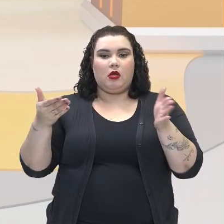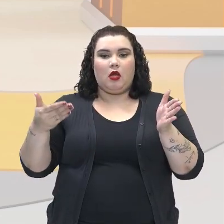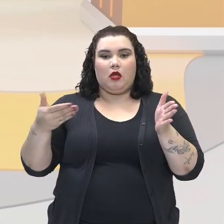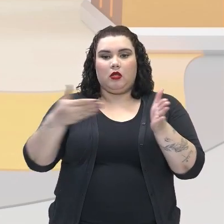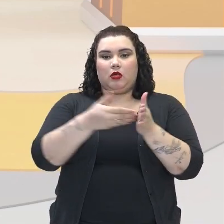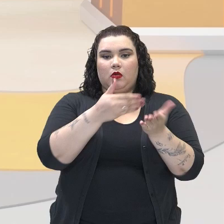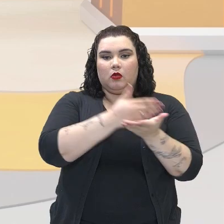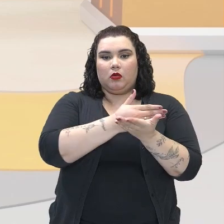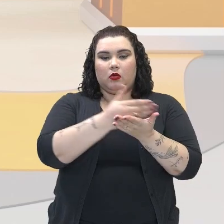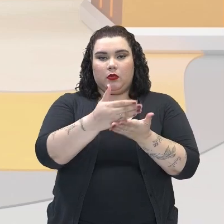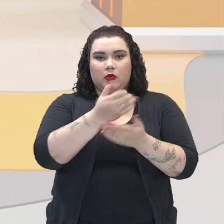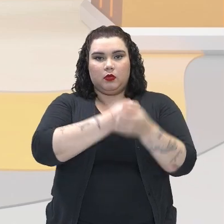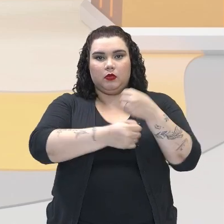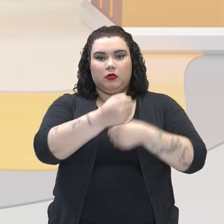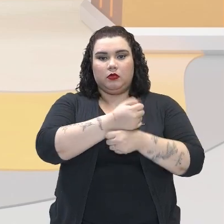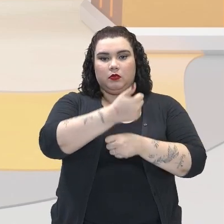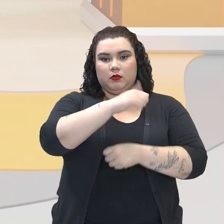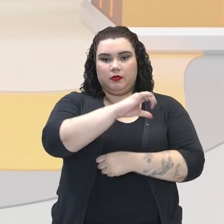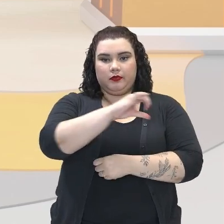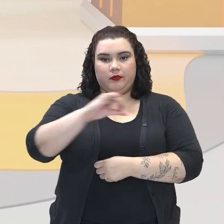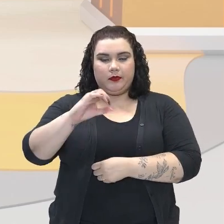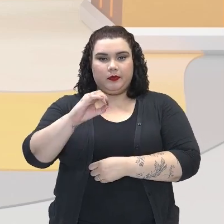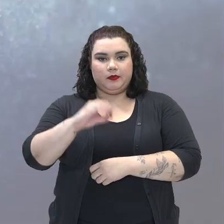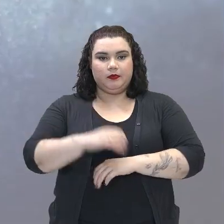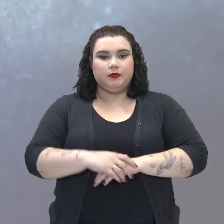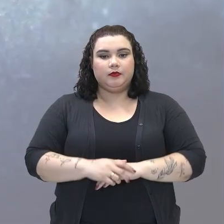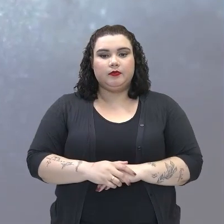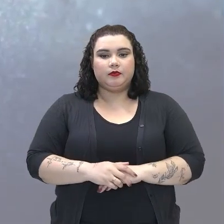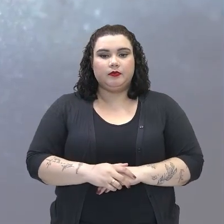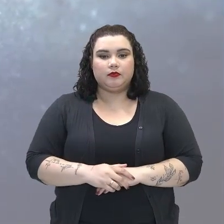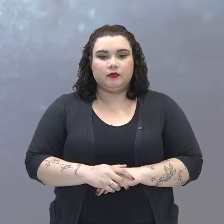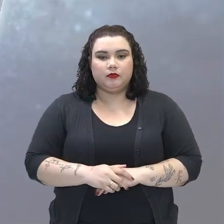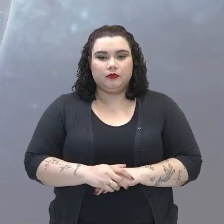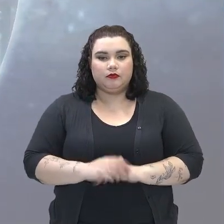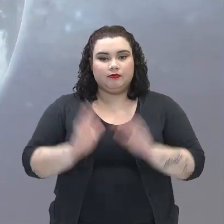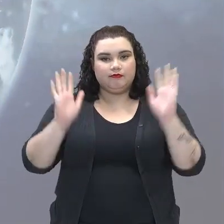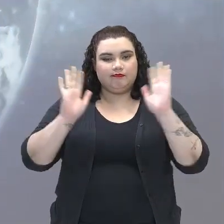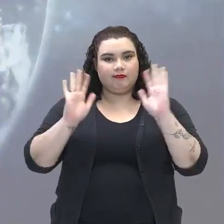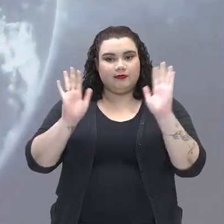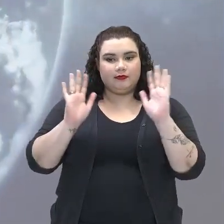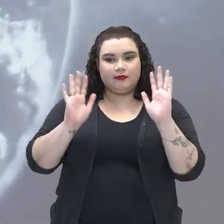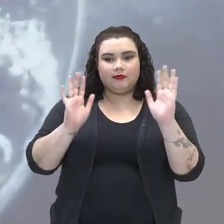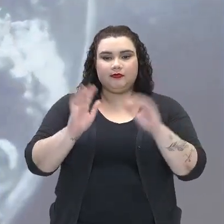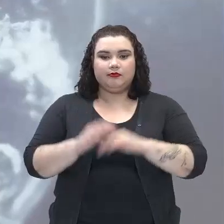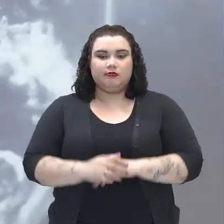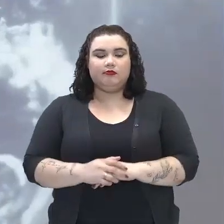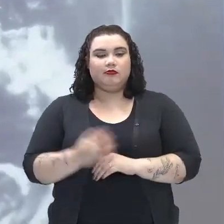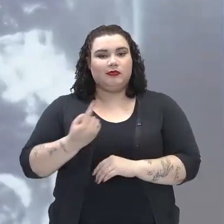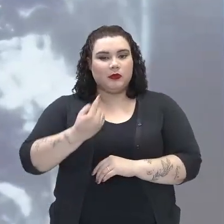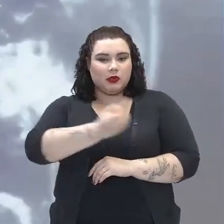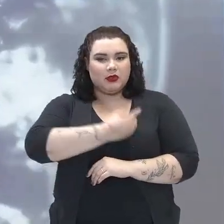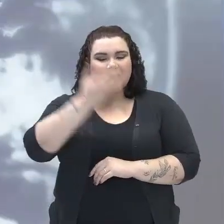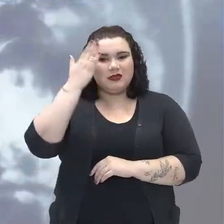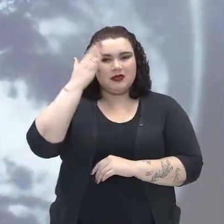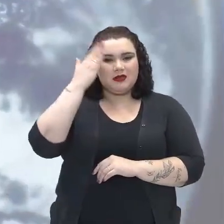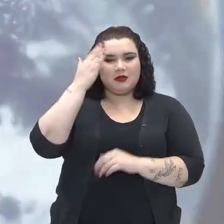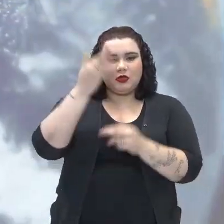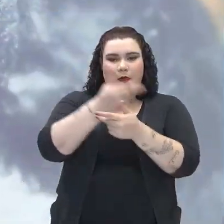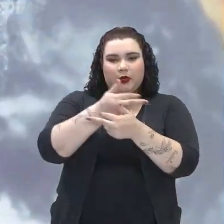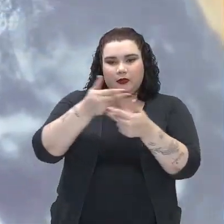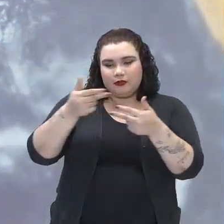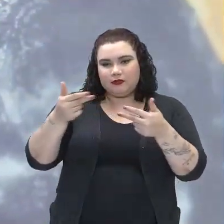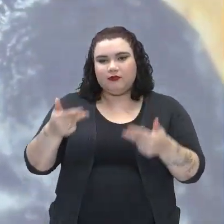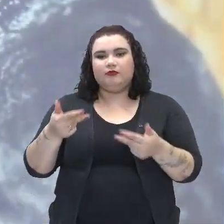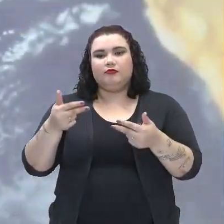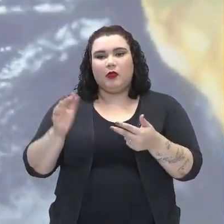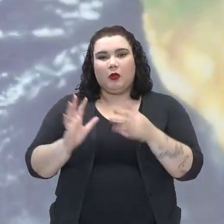o começo da década de 90. Vamos acompanhar. Oi, pessoal. A gente sabe que muitas coisas que acontecem no